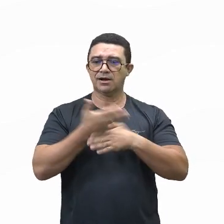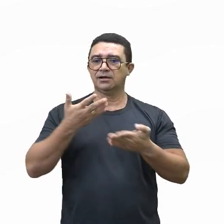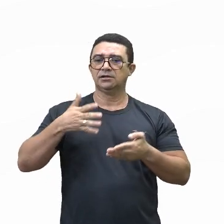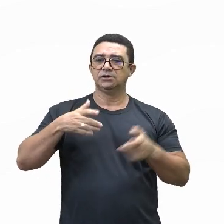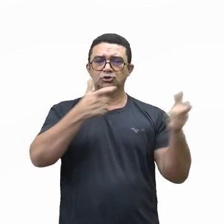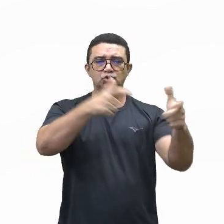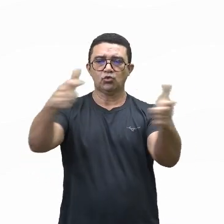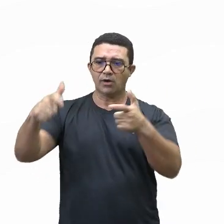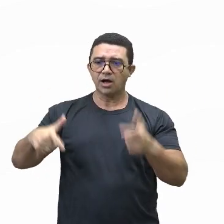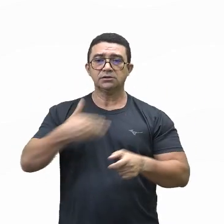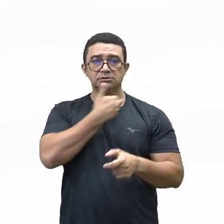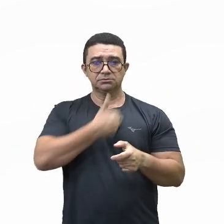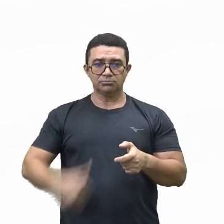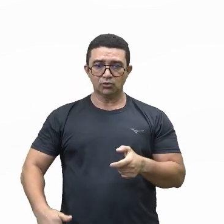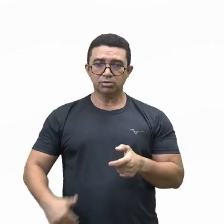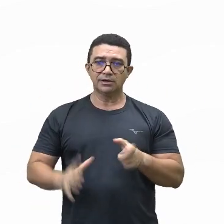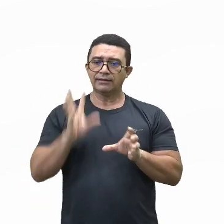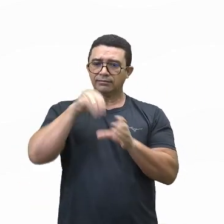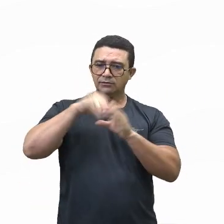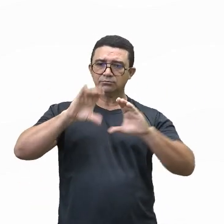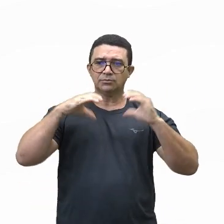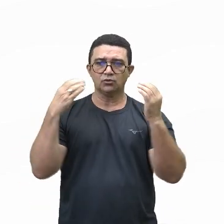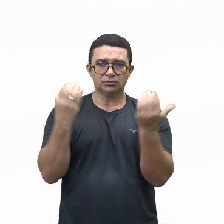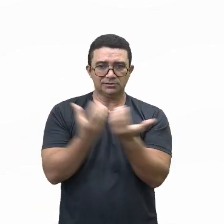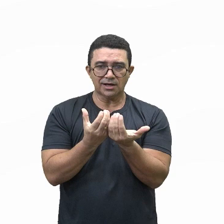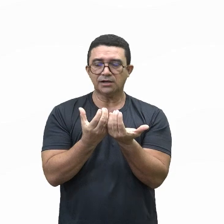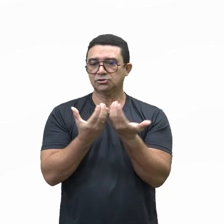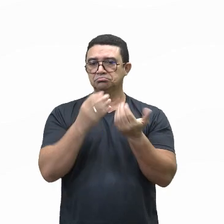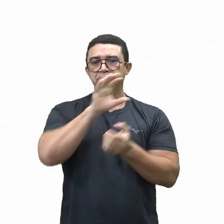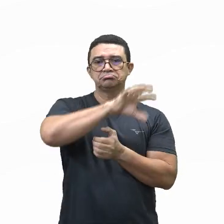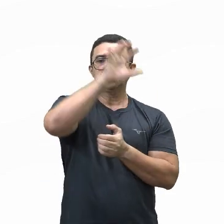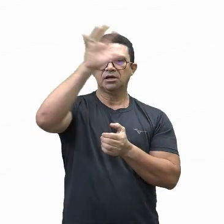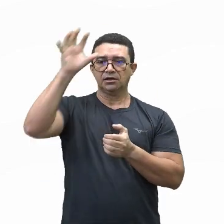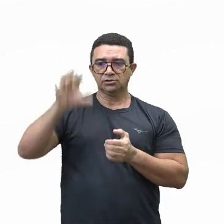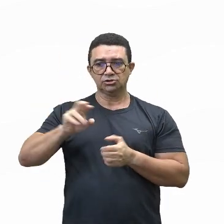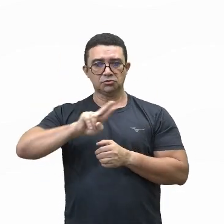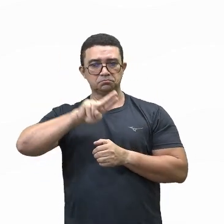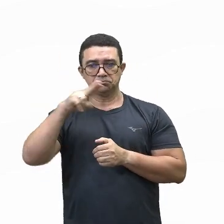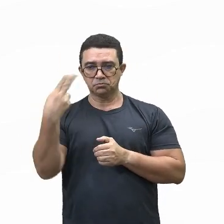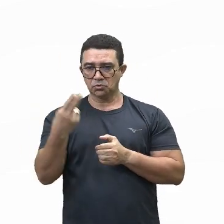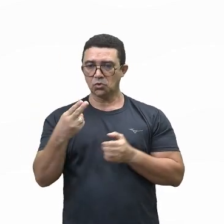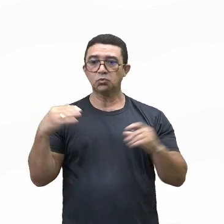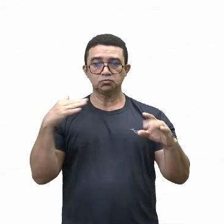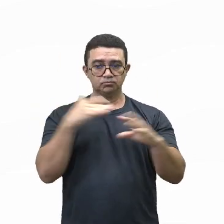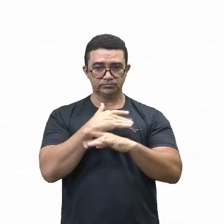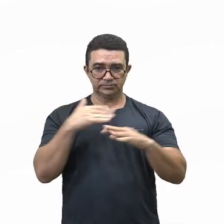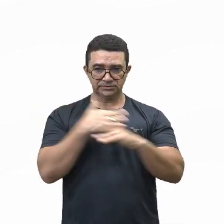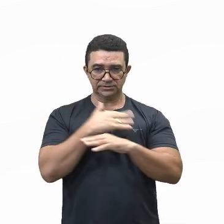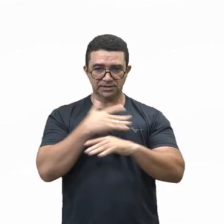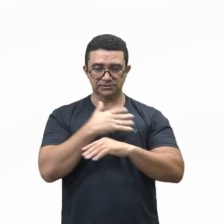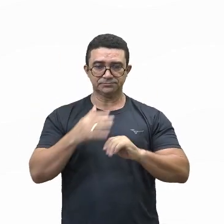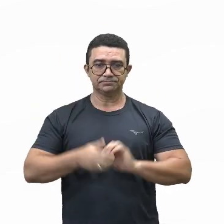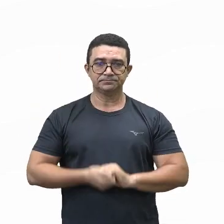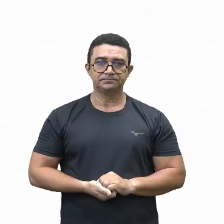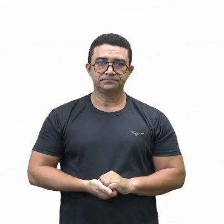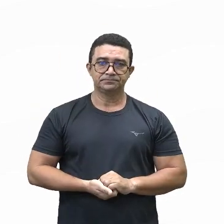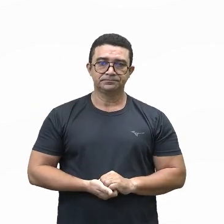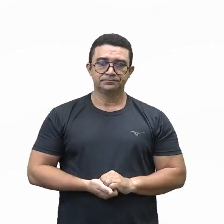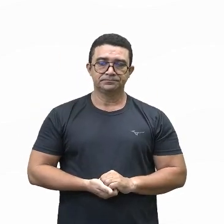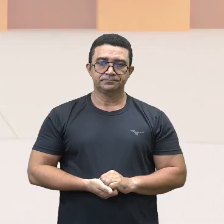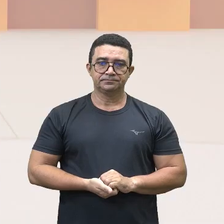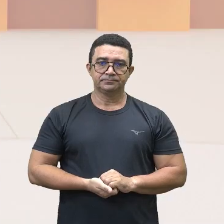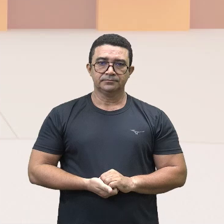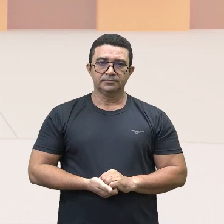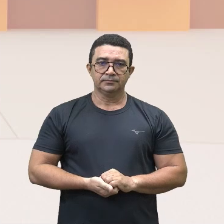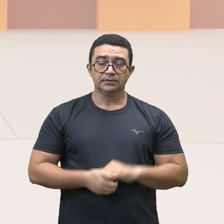espaços públicos em uma comunidade, região ou cidade, certo? Muito bem, mas para a gente entender